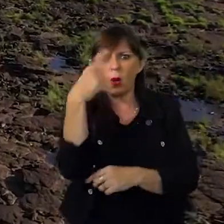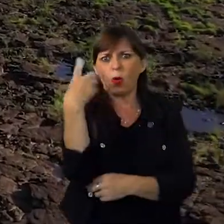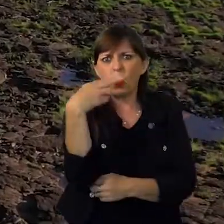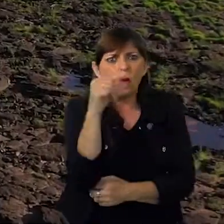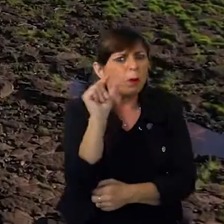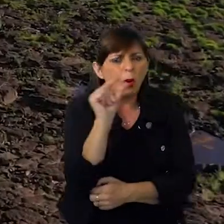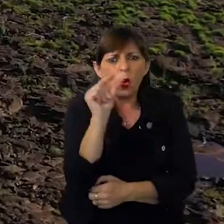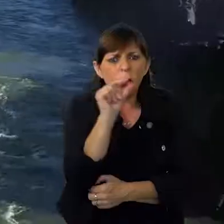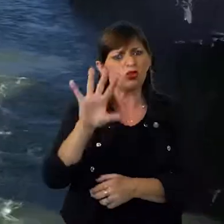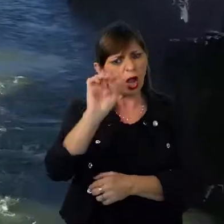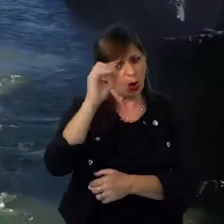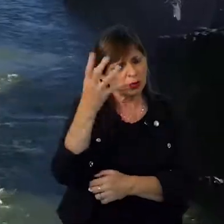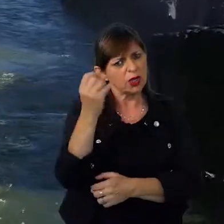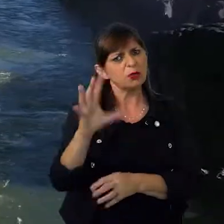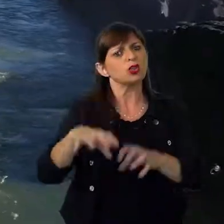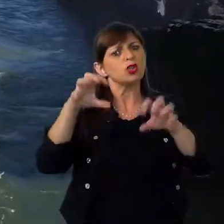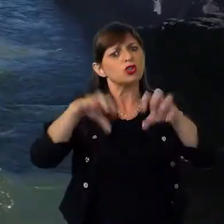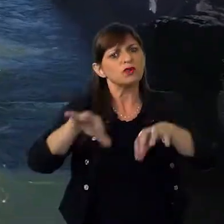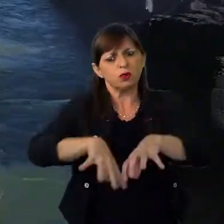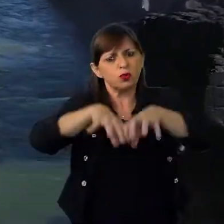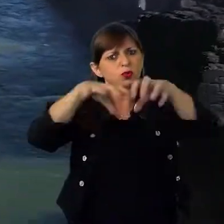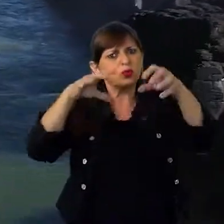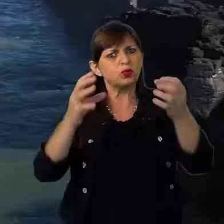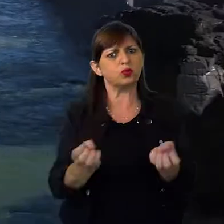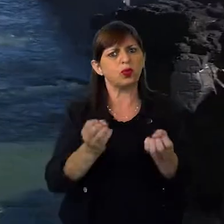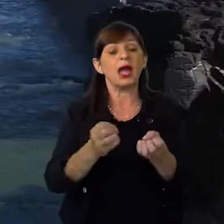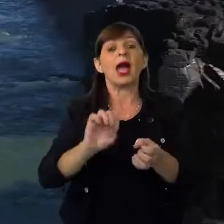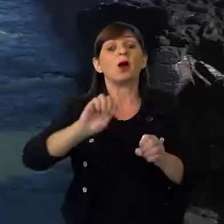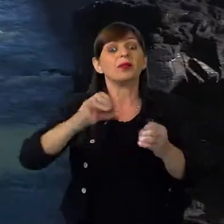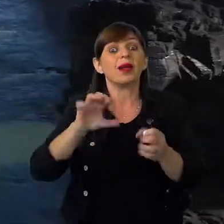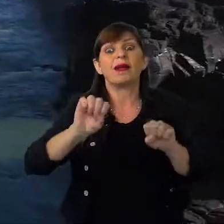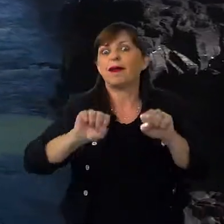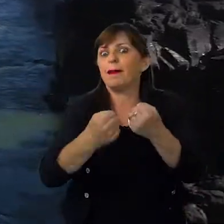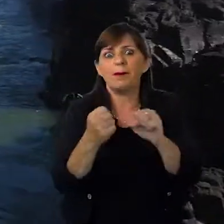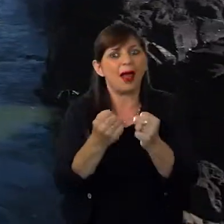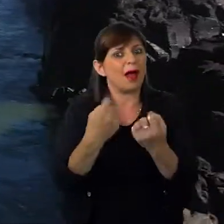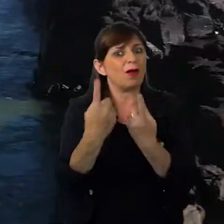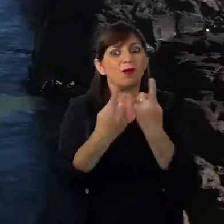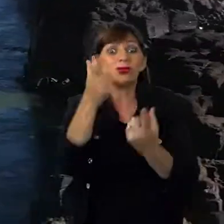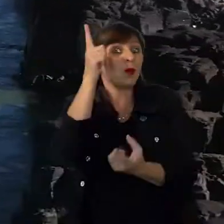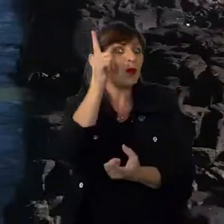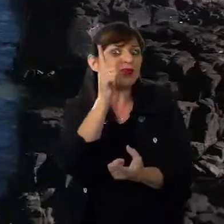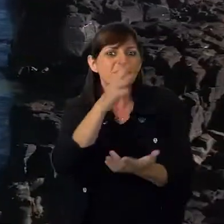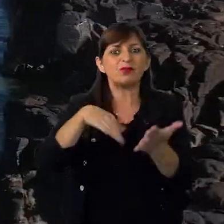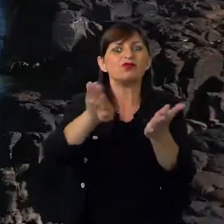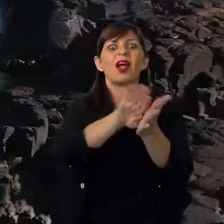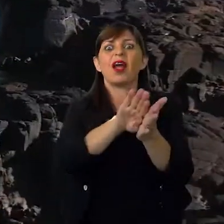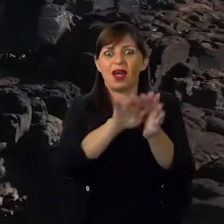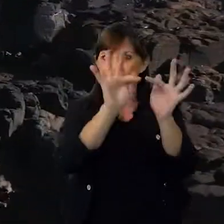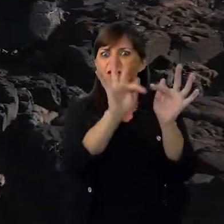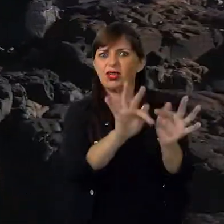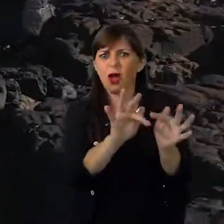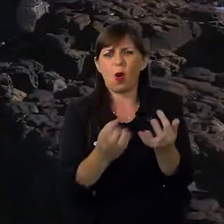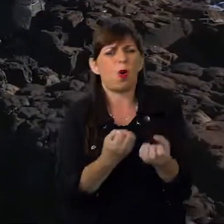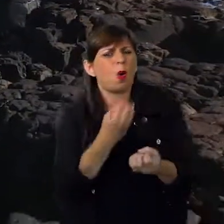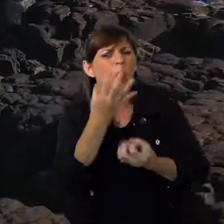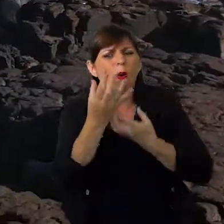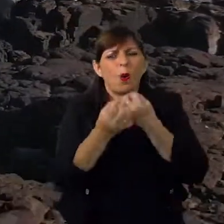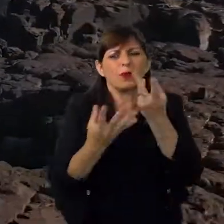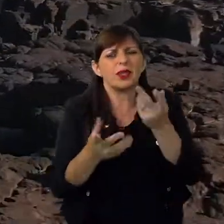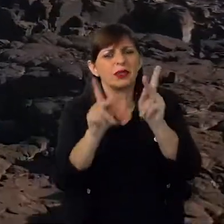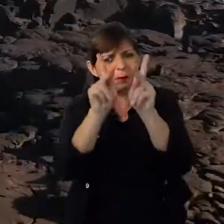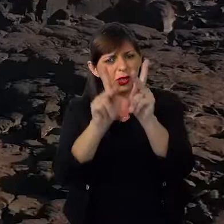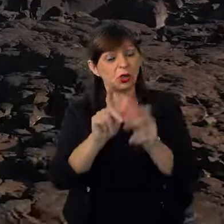depoimentos dos bolseiros remanescentes foram tantos Os relatos dos entrevistados sobre este local dali em diante existe um outro